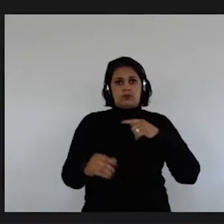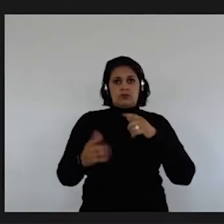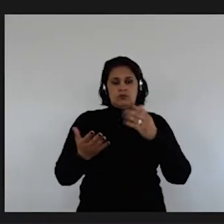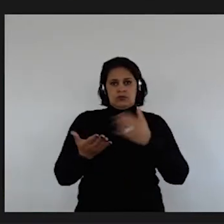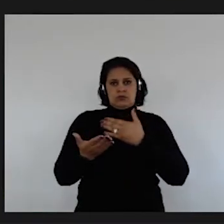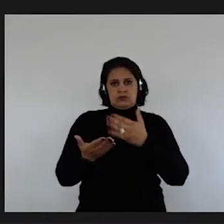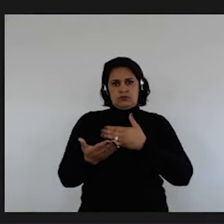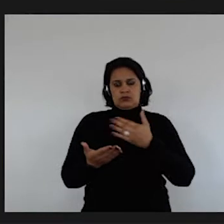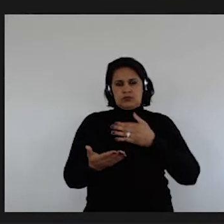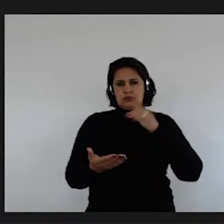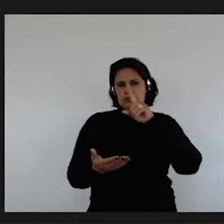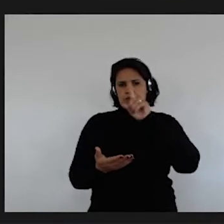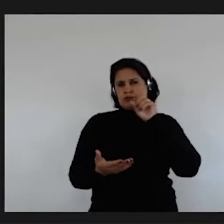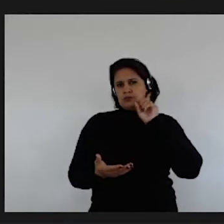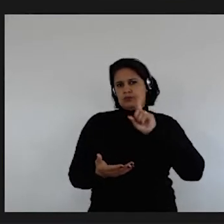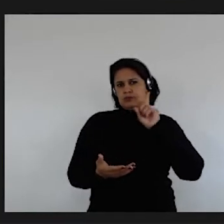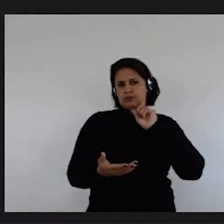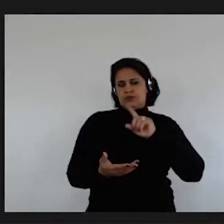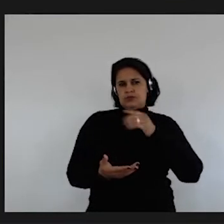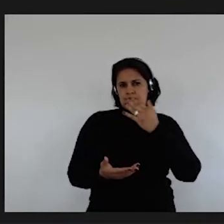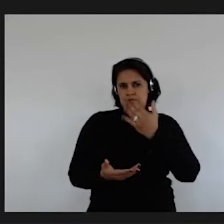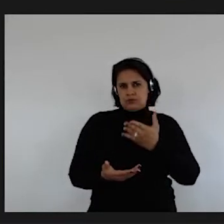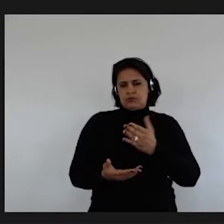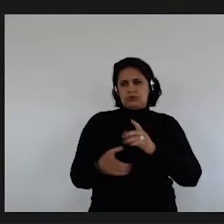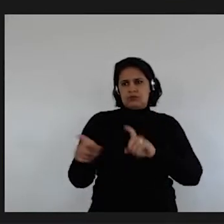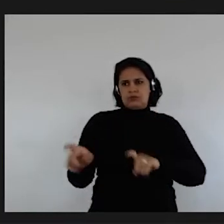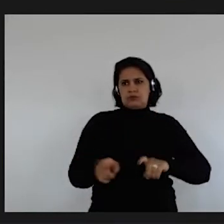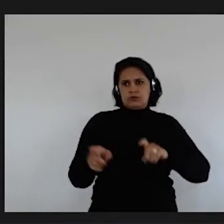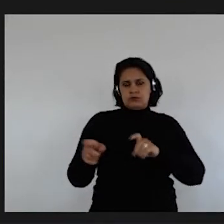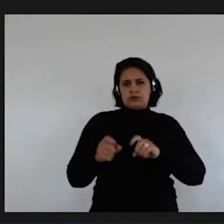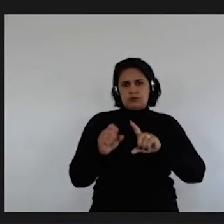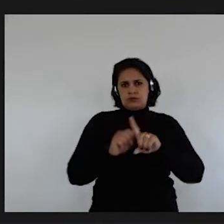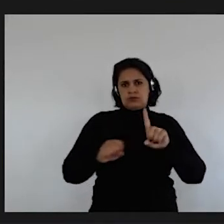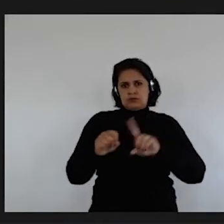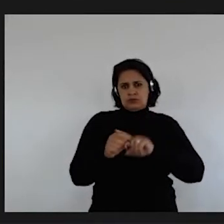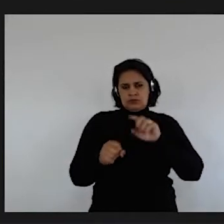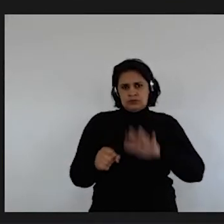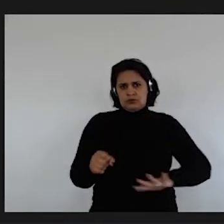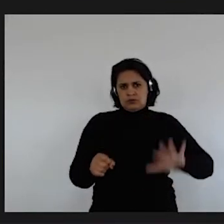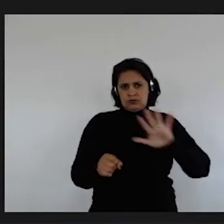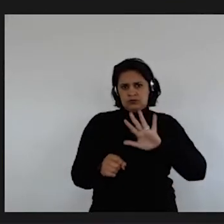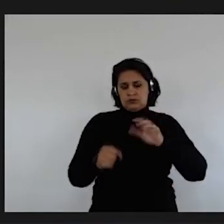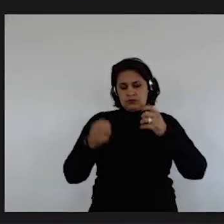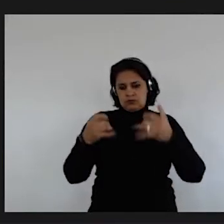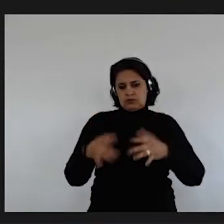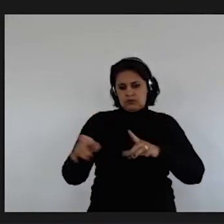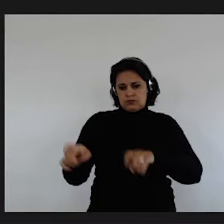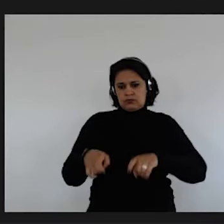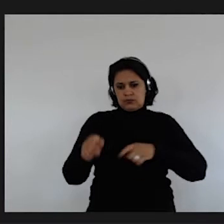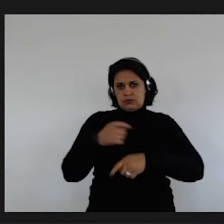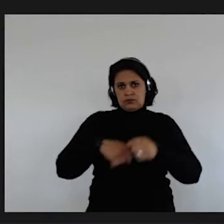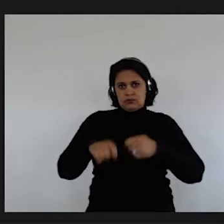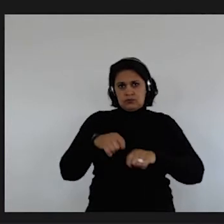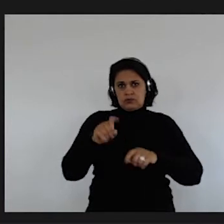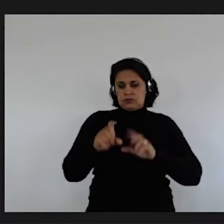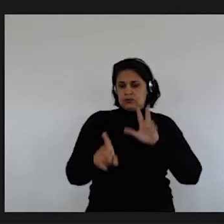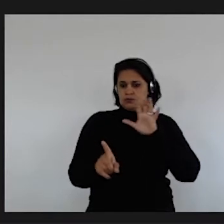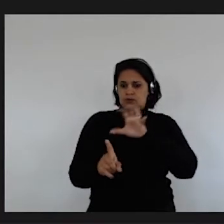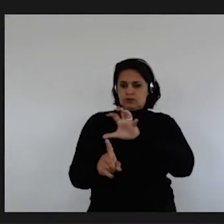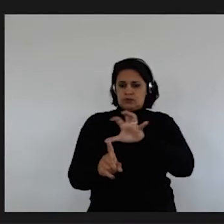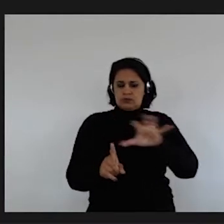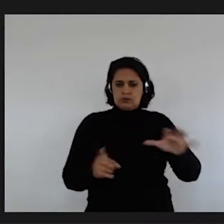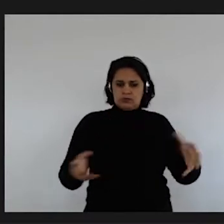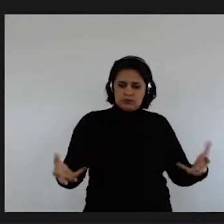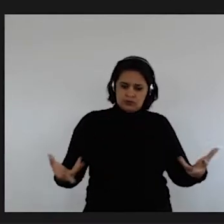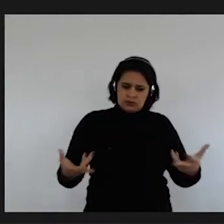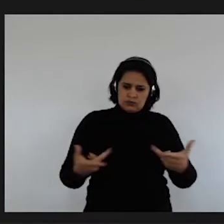revista da Sociedade Nacional da Agricultura, diz que o negócio induz a modernização da área para atender